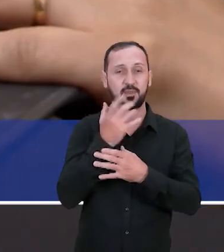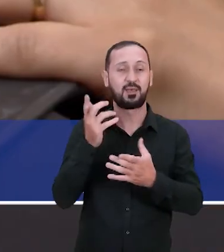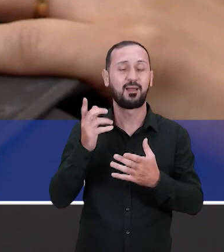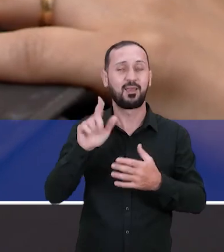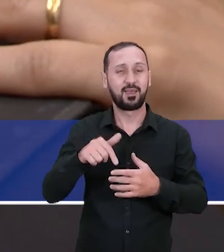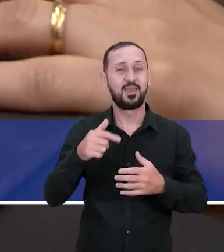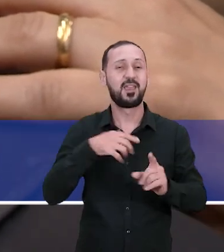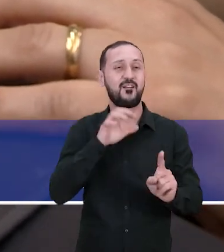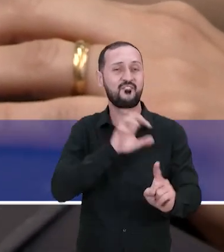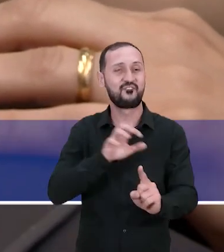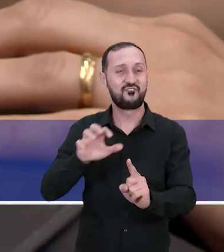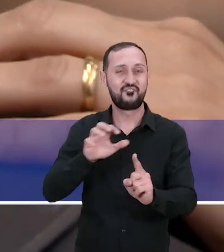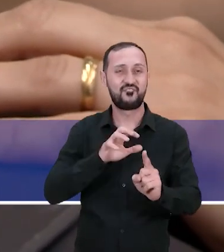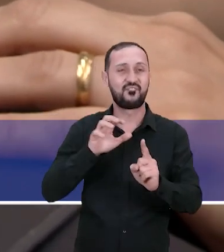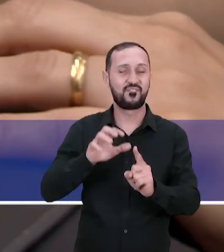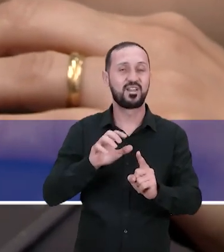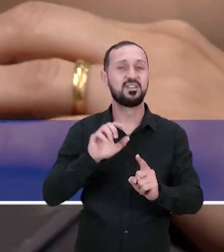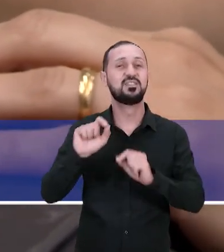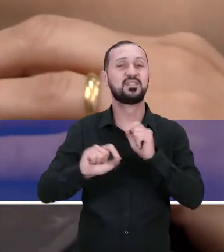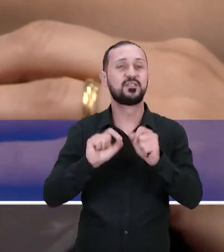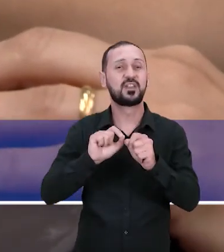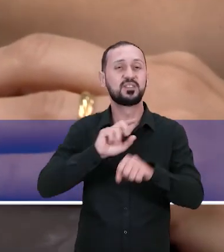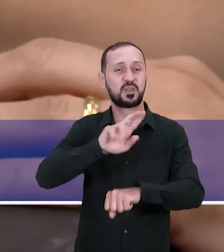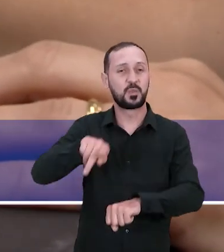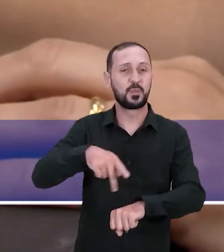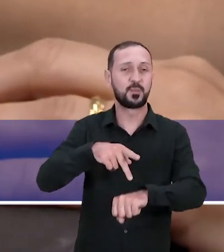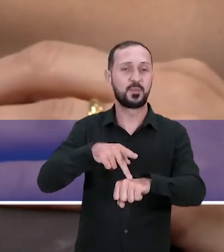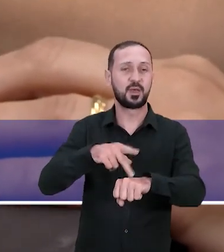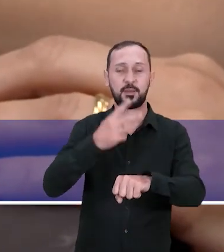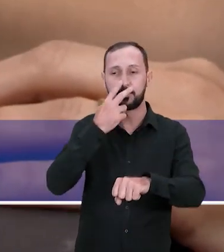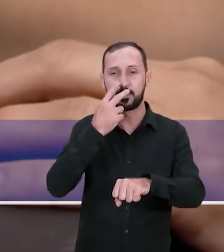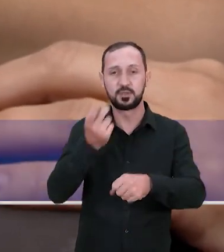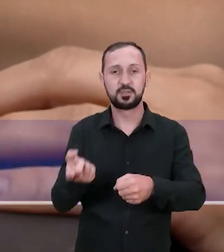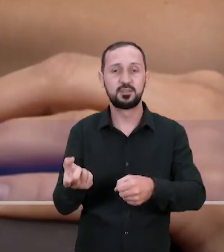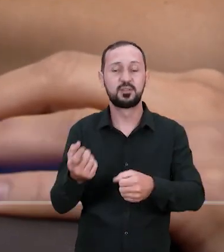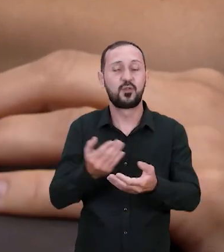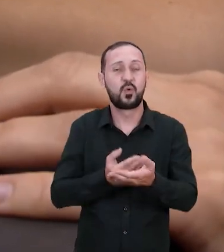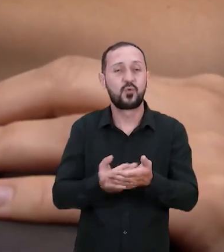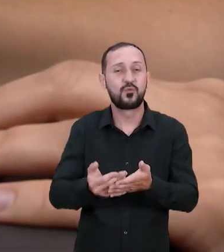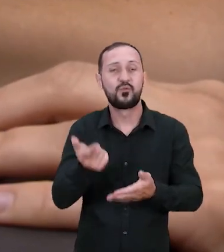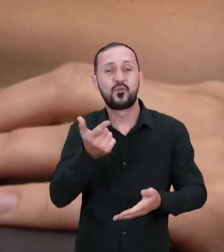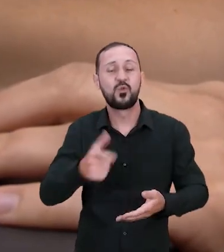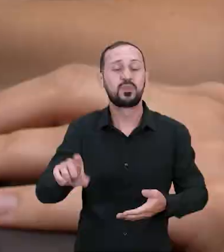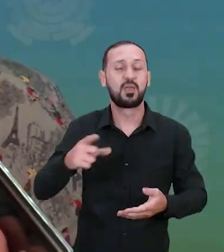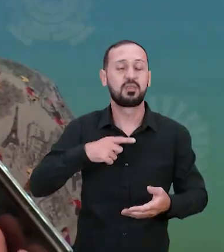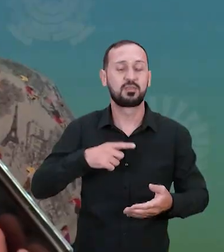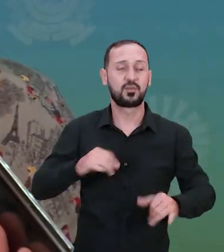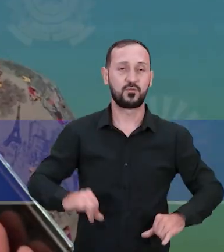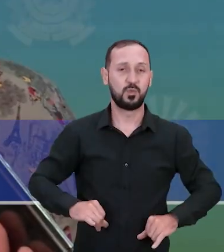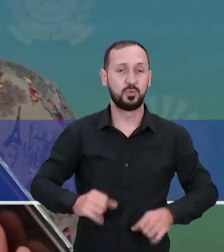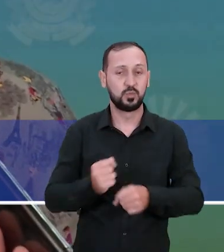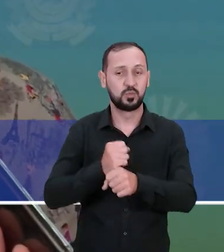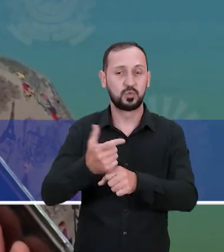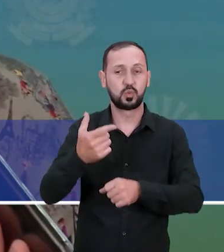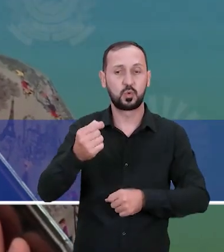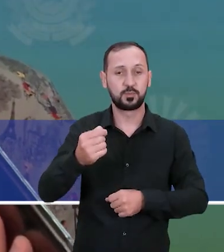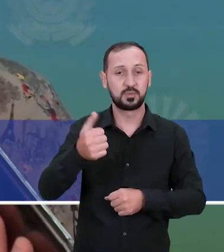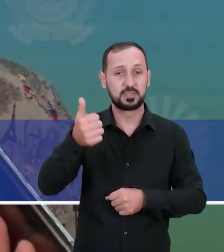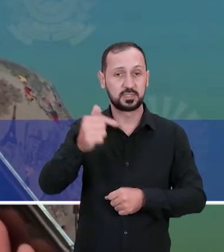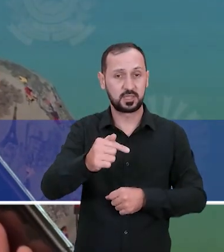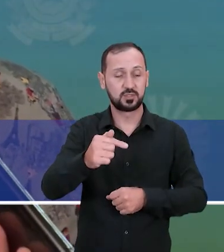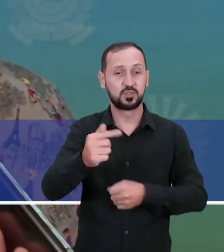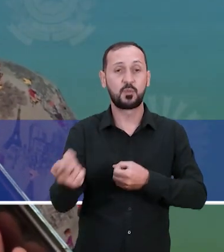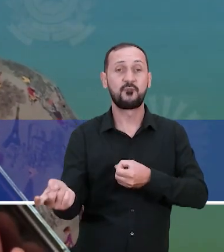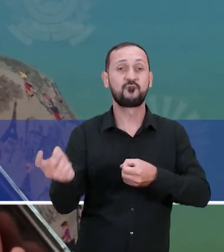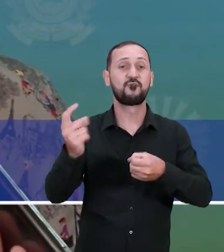alimentar são os principais fatores que levou o país a retornar ao mapa da fome. De 2017 para cá, tem